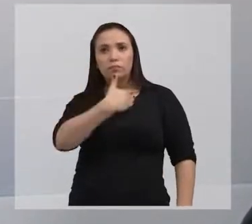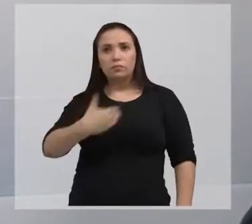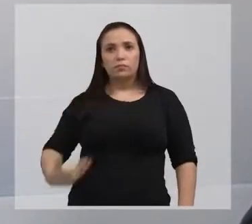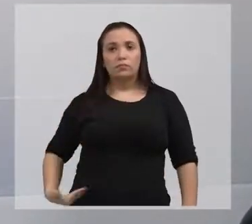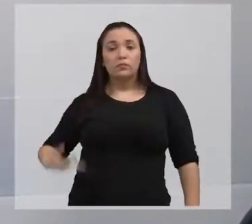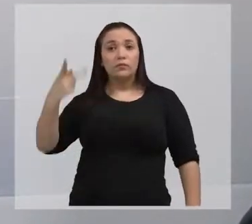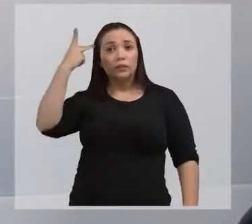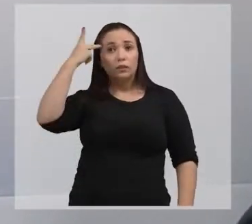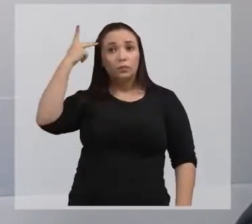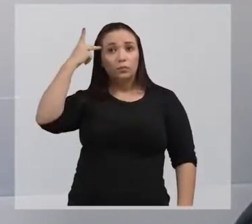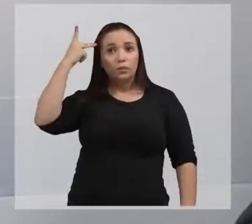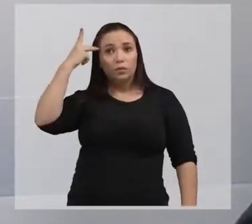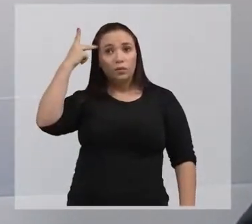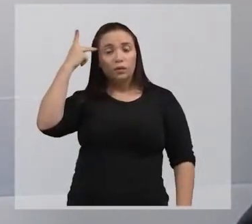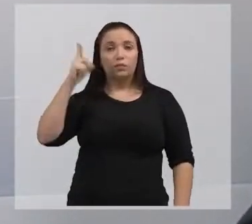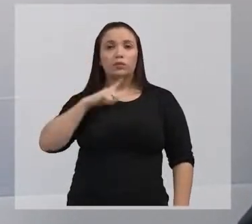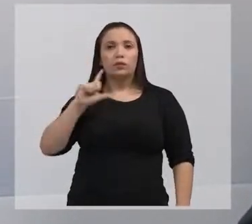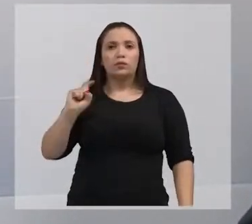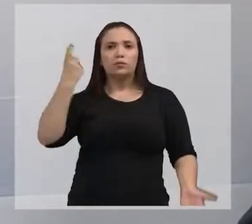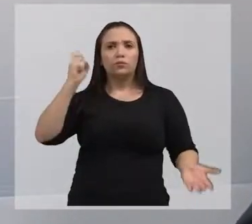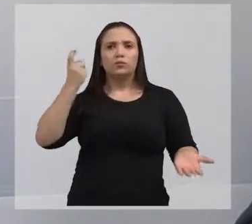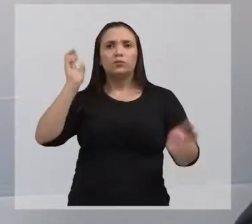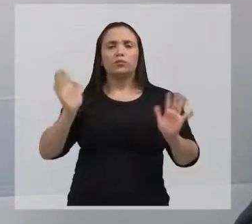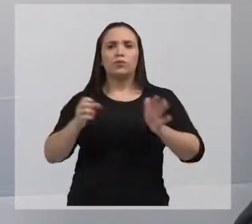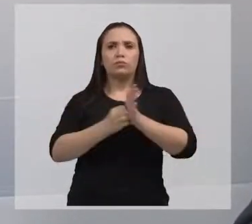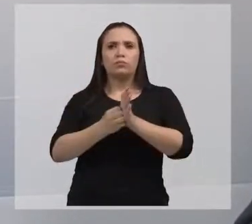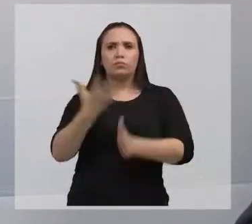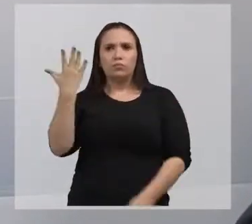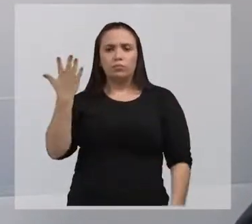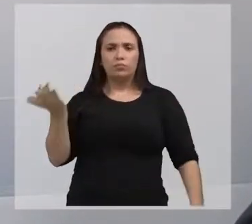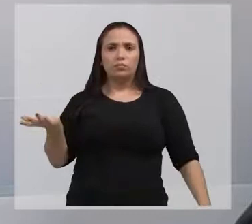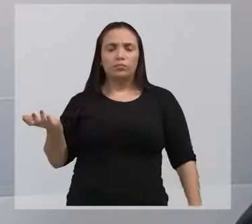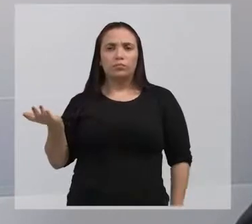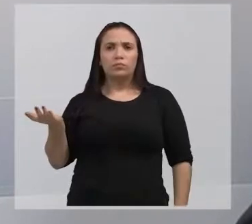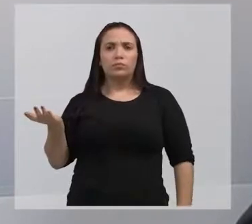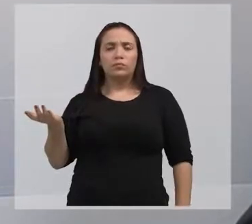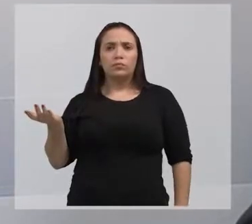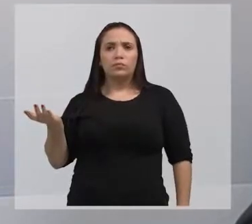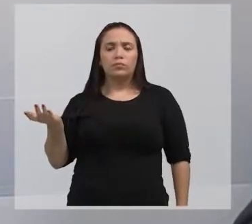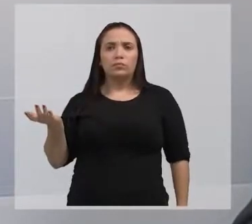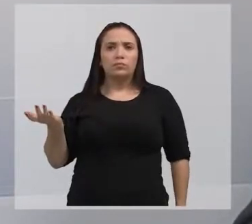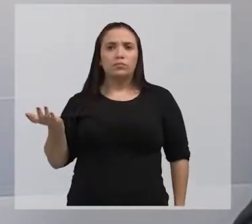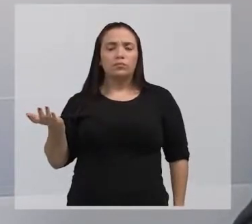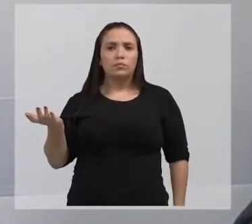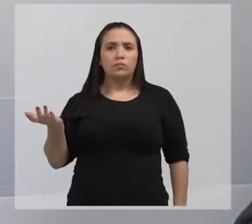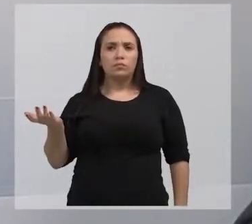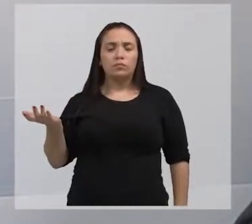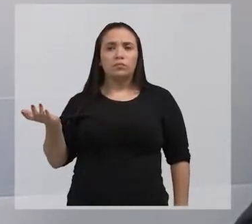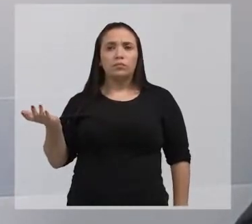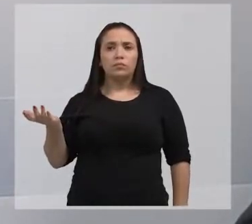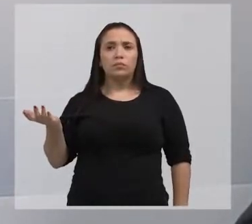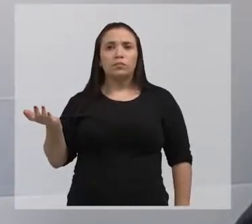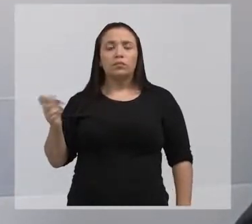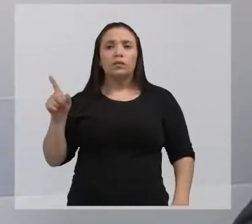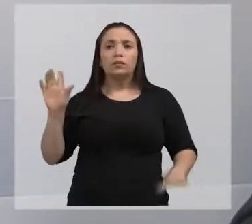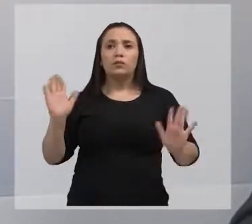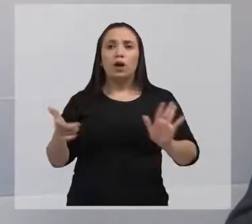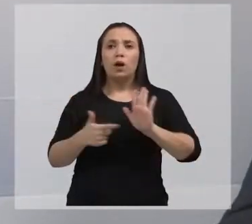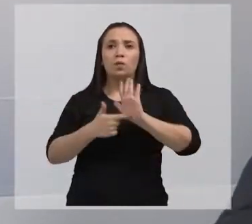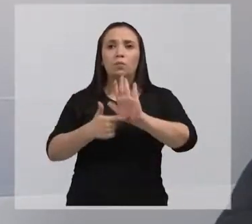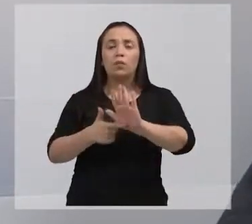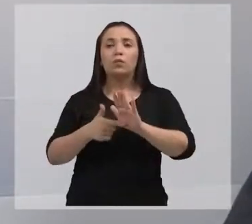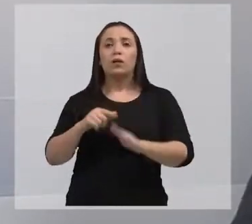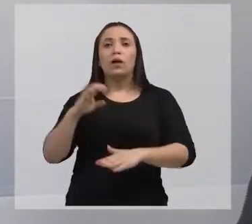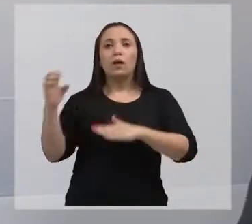ex-governador de São Paulo, por vários mandatos, que mal deixou o governo, já começa a aparecer o escândalo